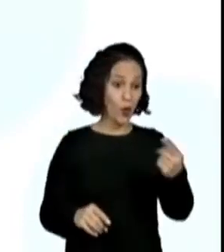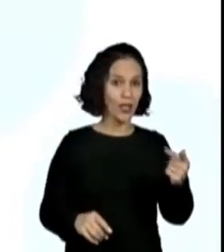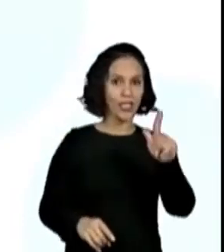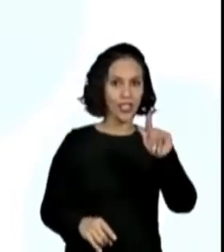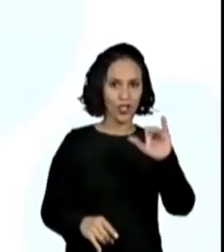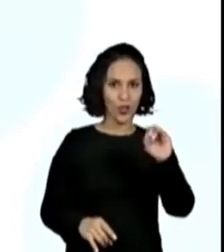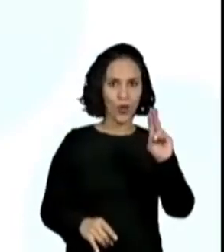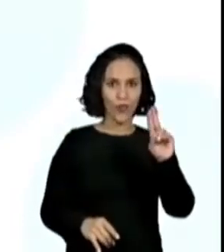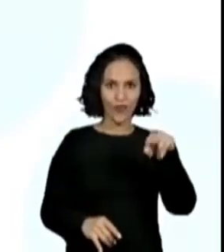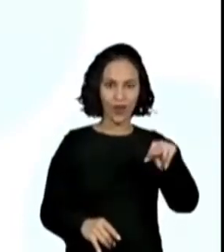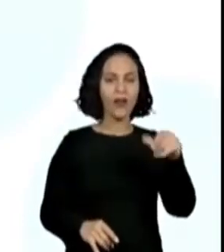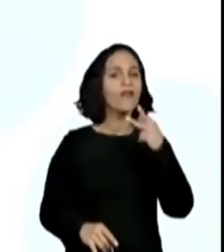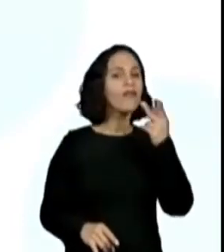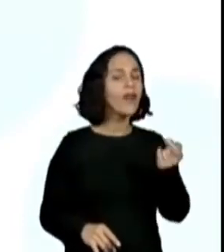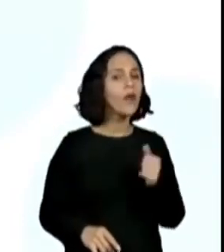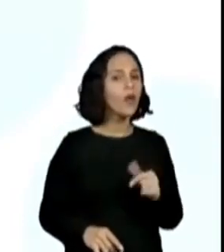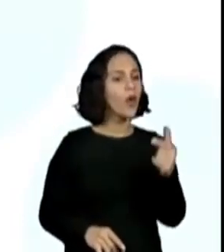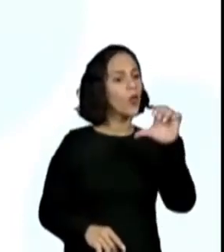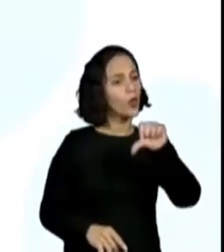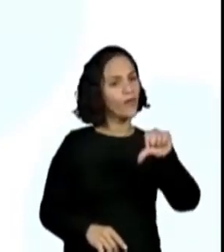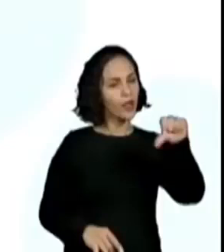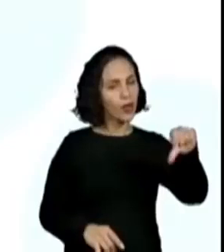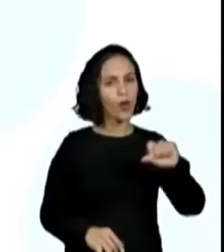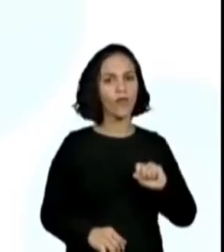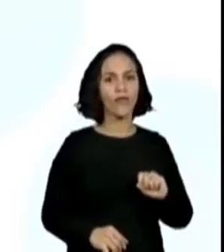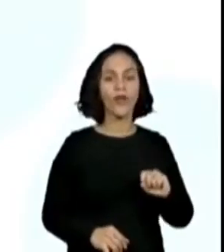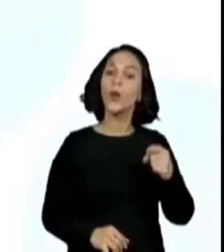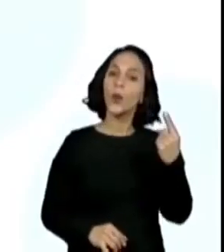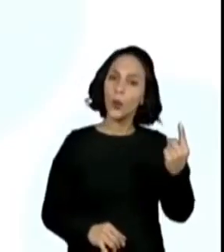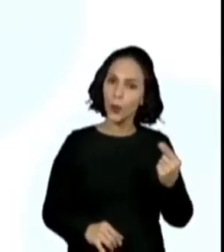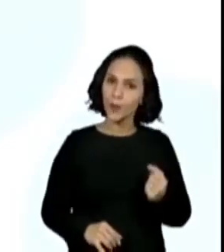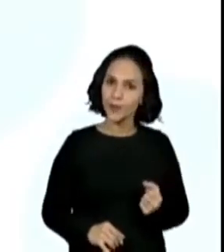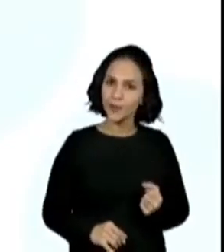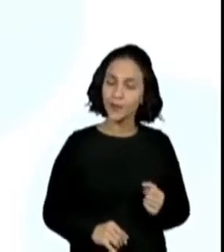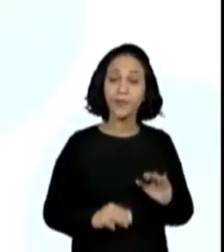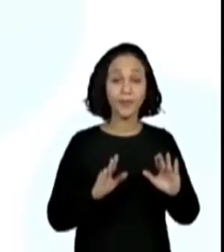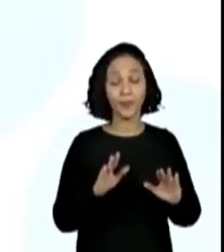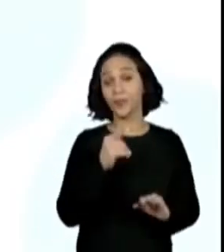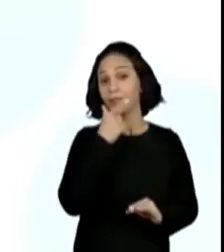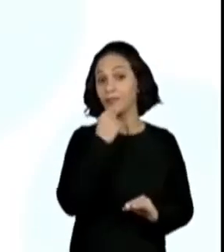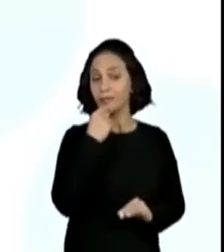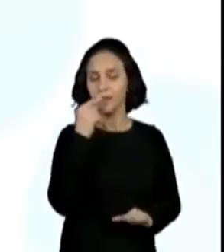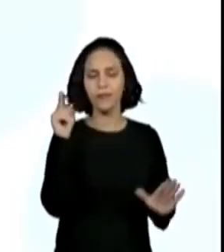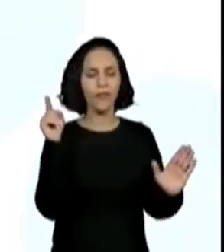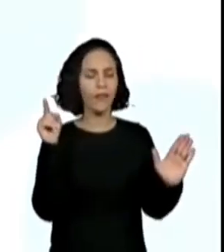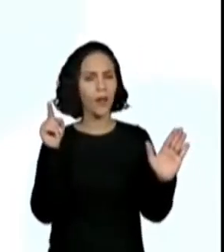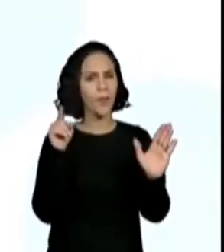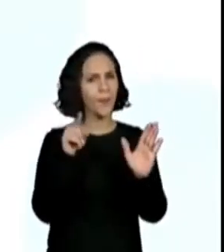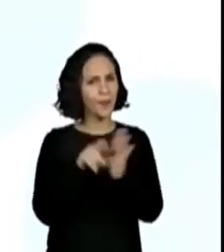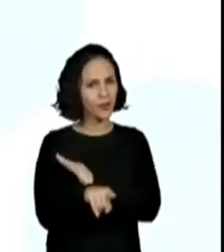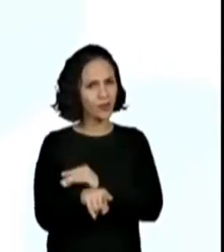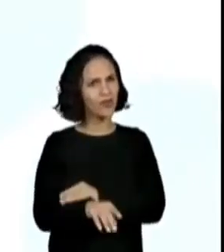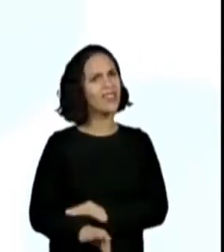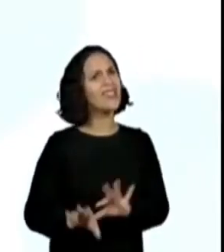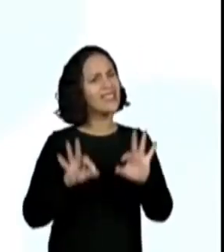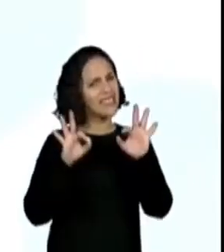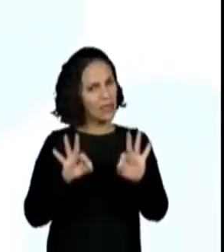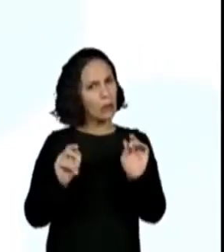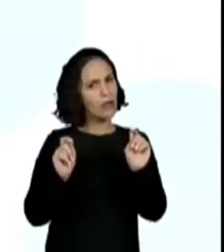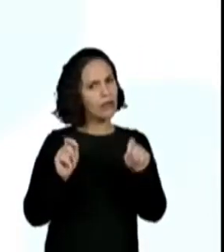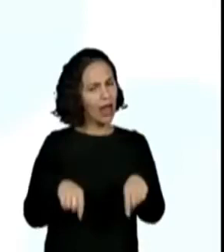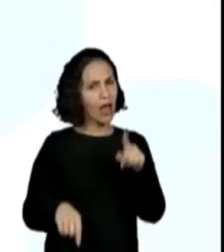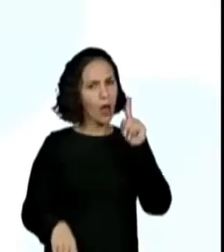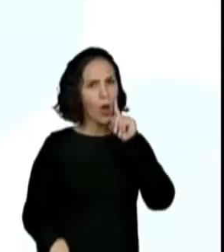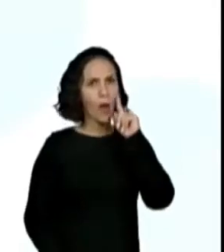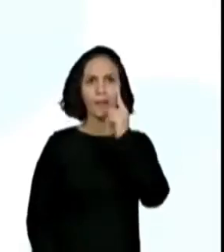99 e um o Senor Antônio perguntou a elas se é correto escrever